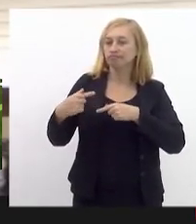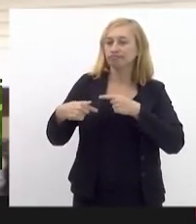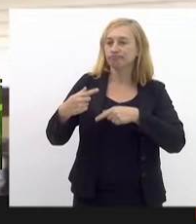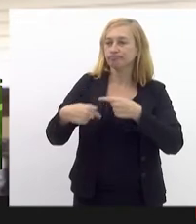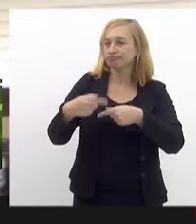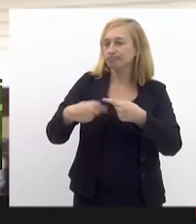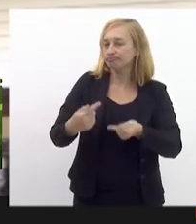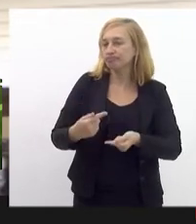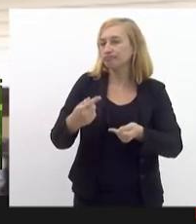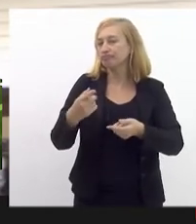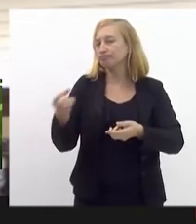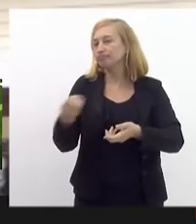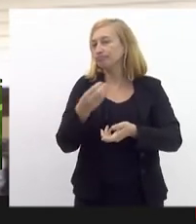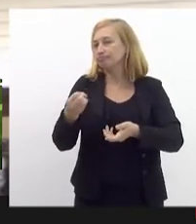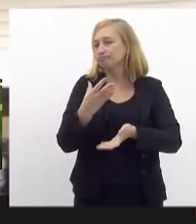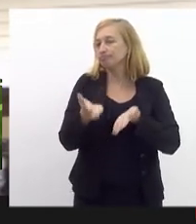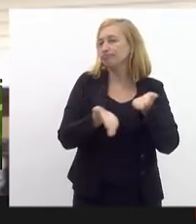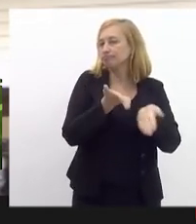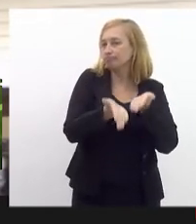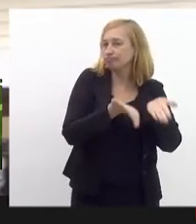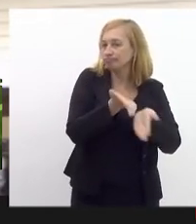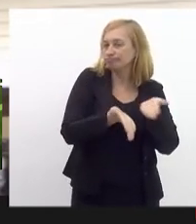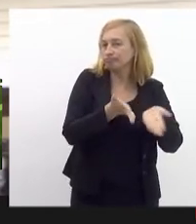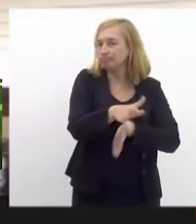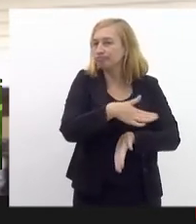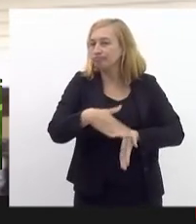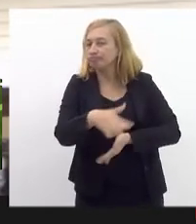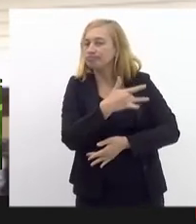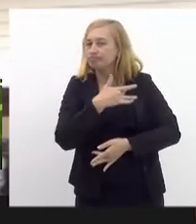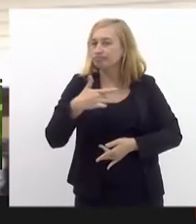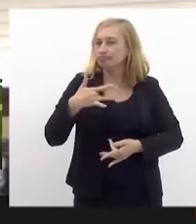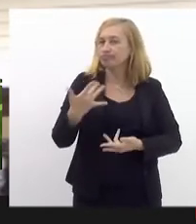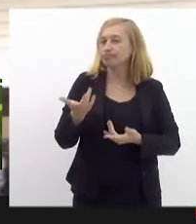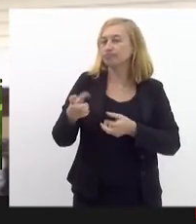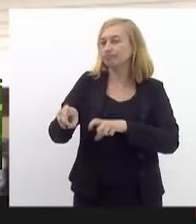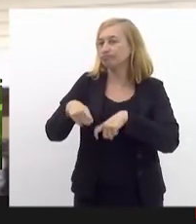novos tratamentos na área da saúde, na área da agricultura,